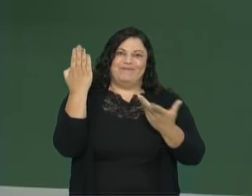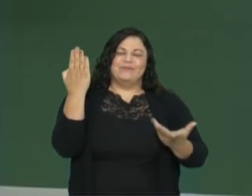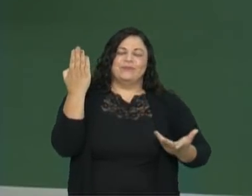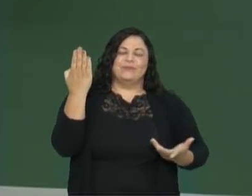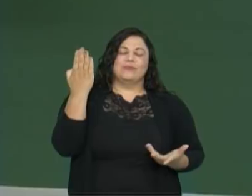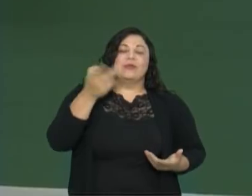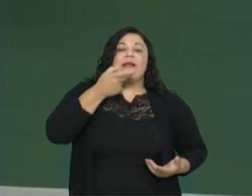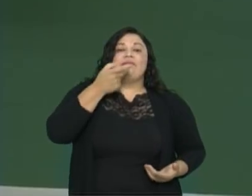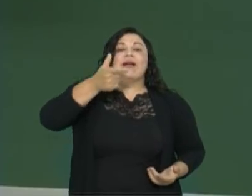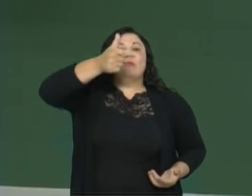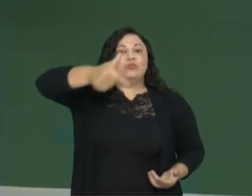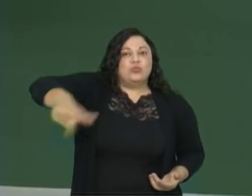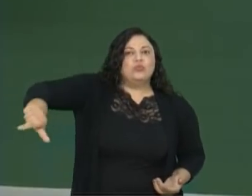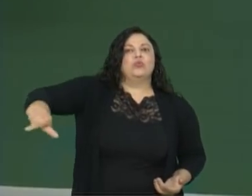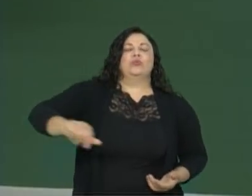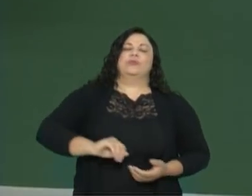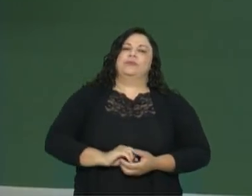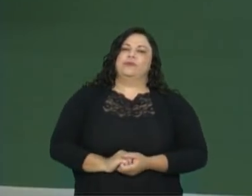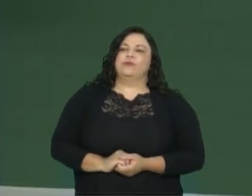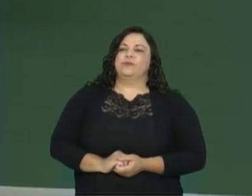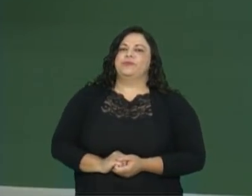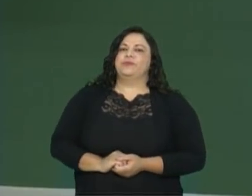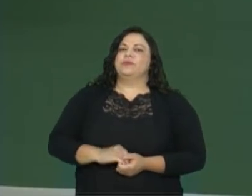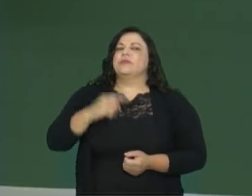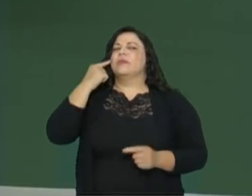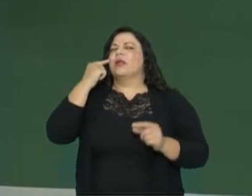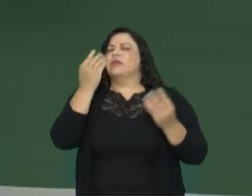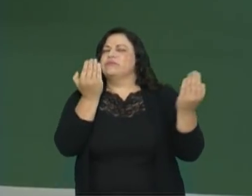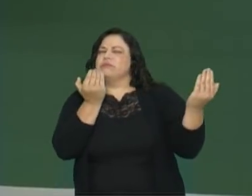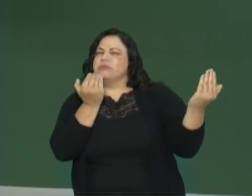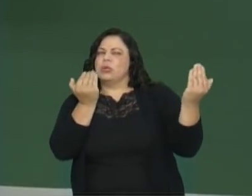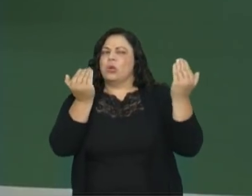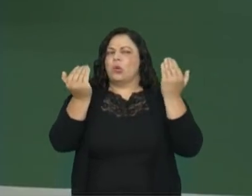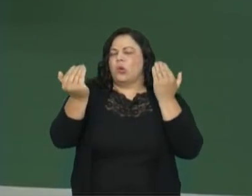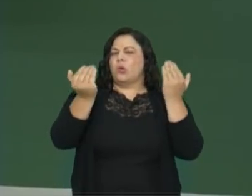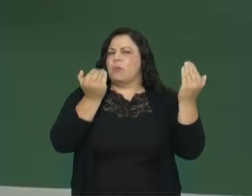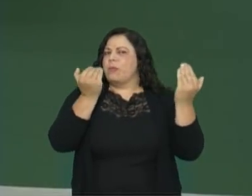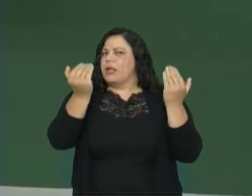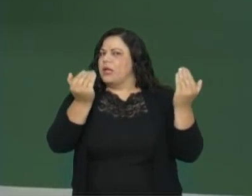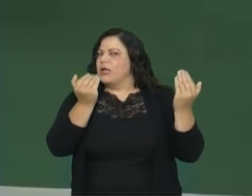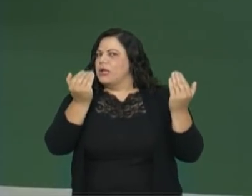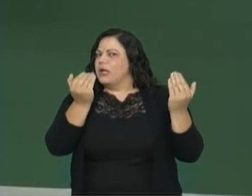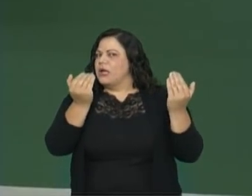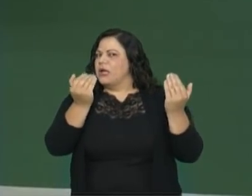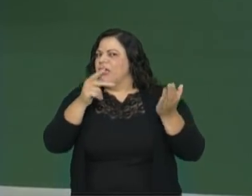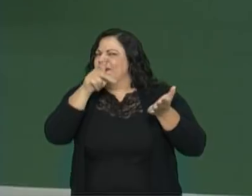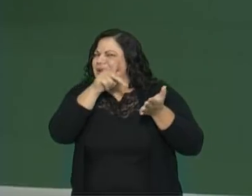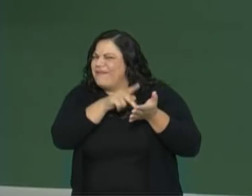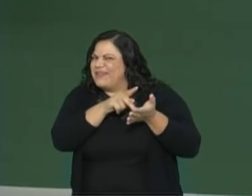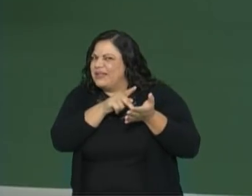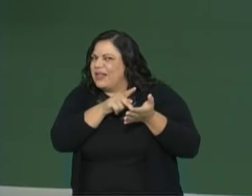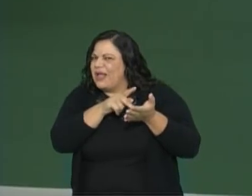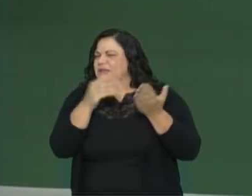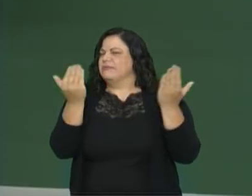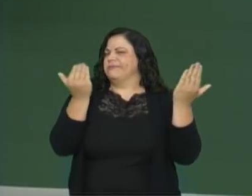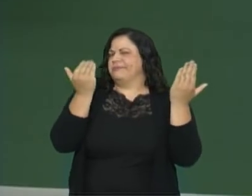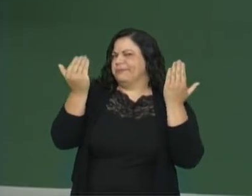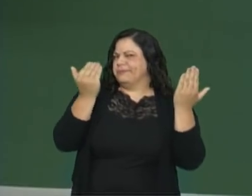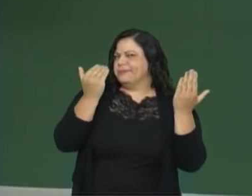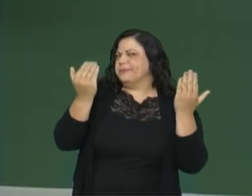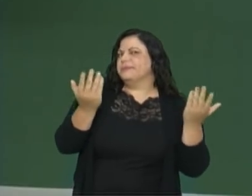Reforço, procurem sempre esse certificado que vocês estão vendo, é verdade. Continuando, veja agora o processo para